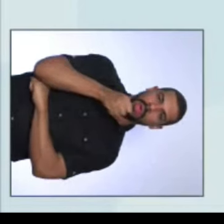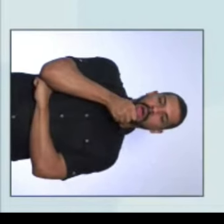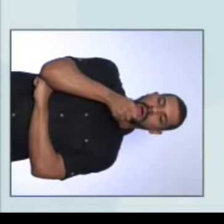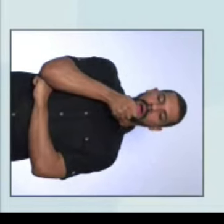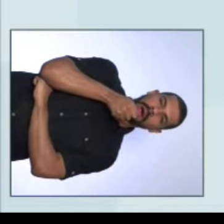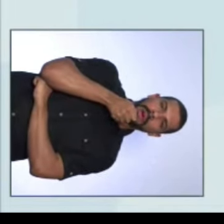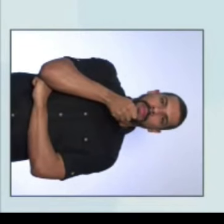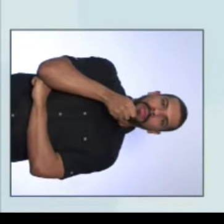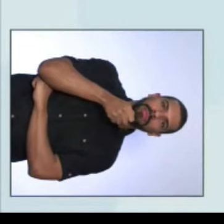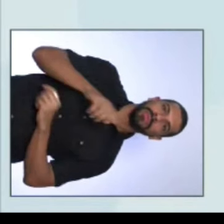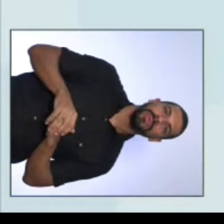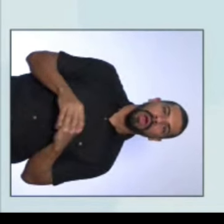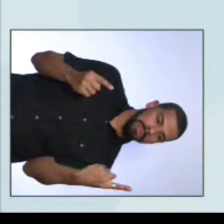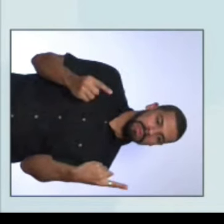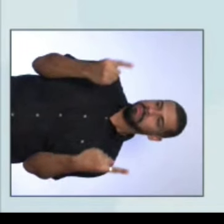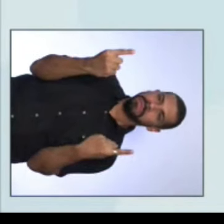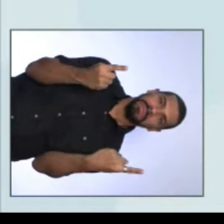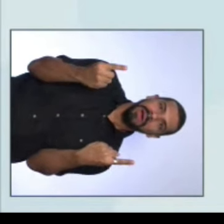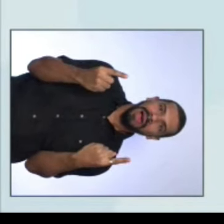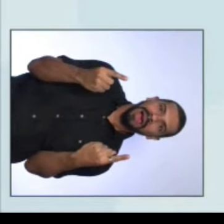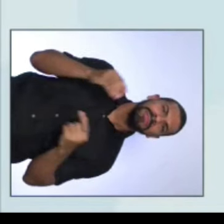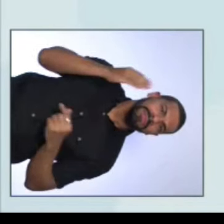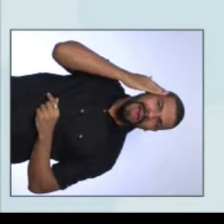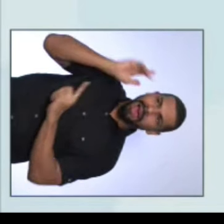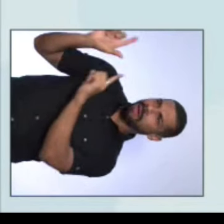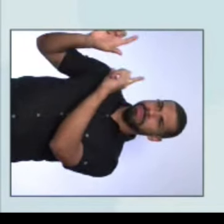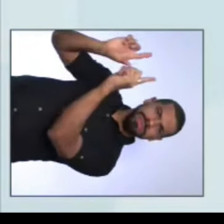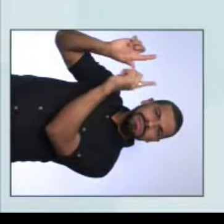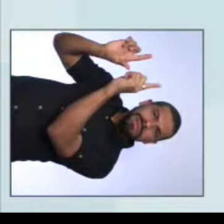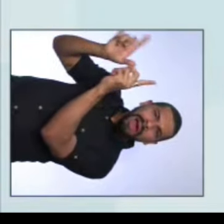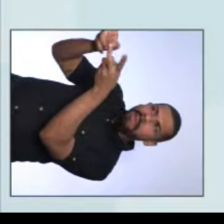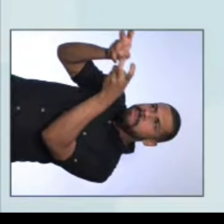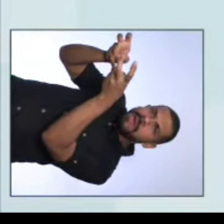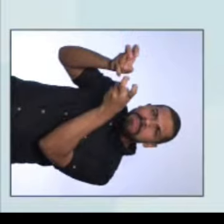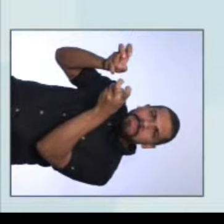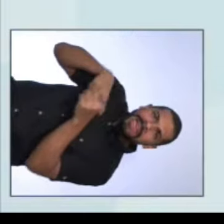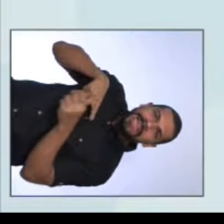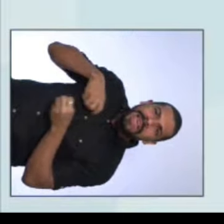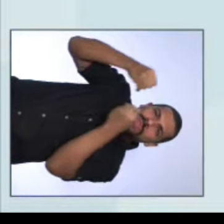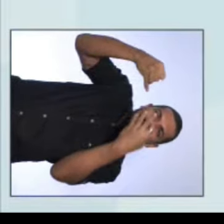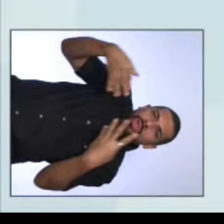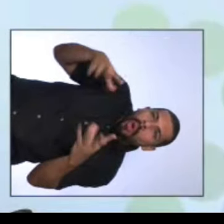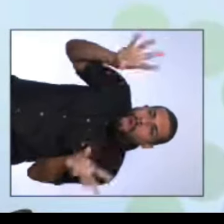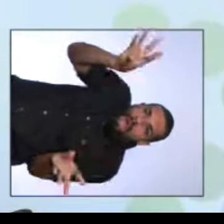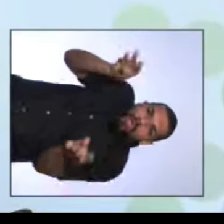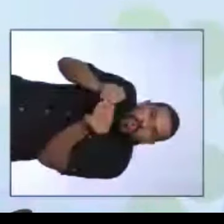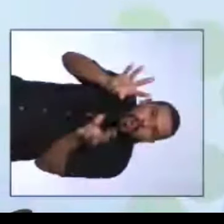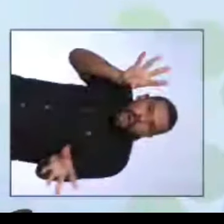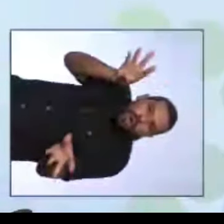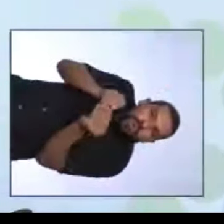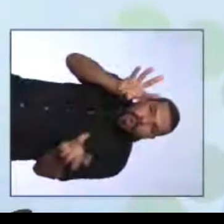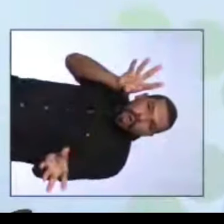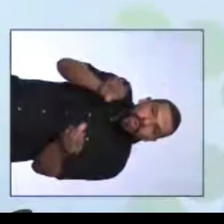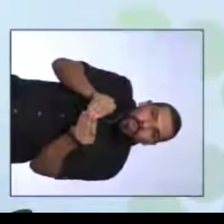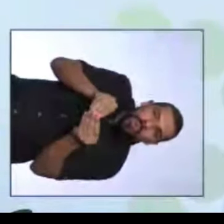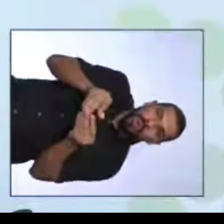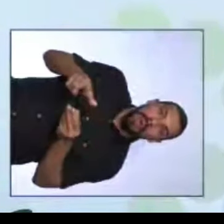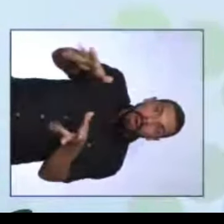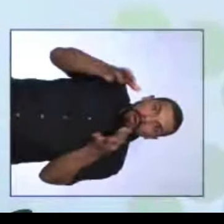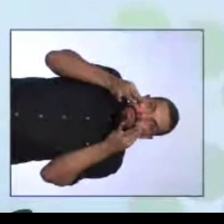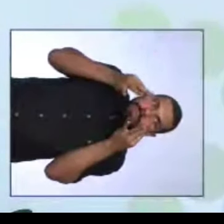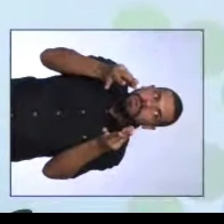A ou B, na emissora B, C, D ou E, em que ele faz uma espécie de resuminho da notícia, chamando as